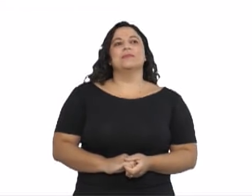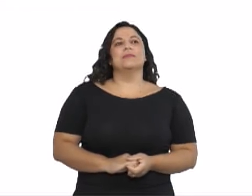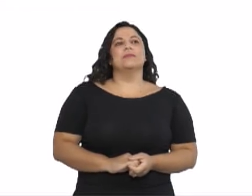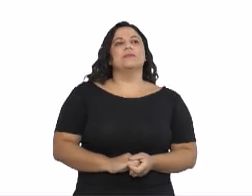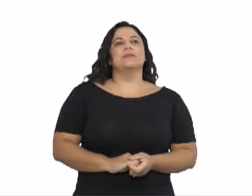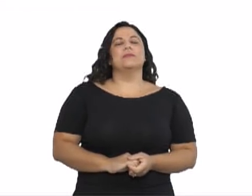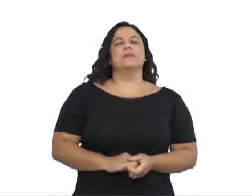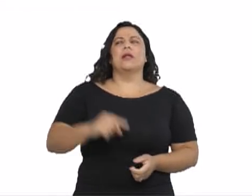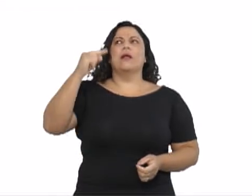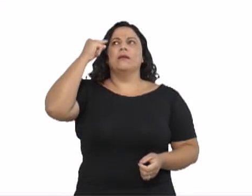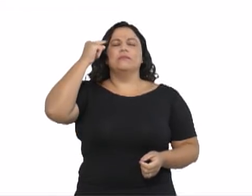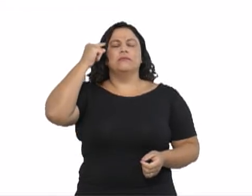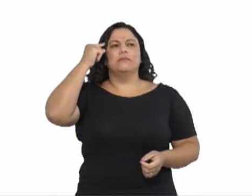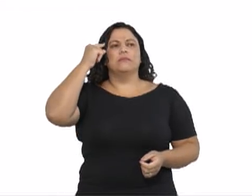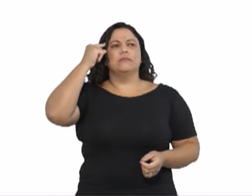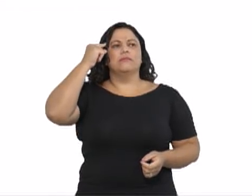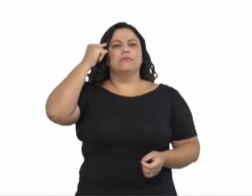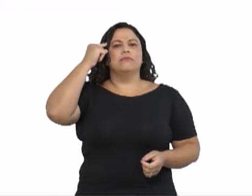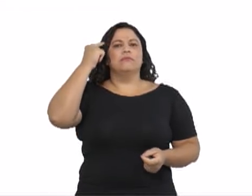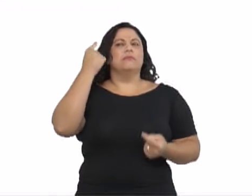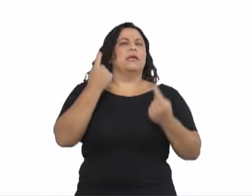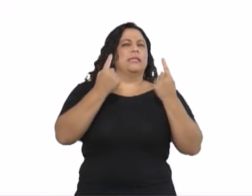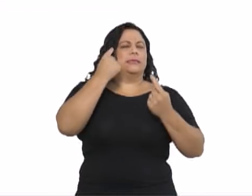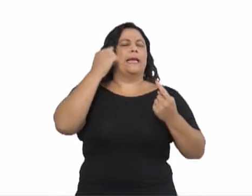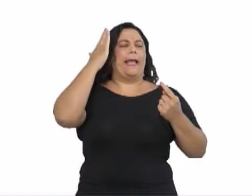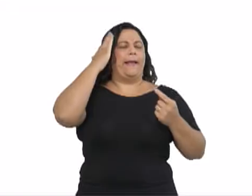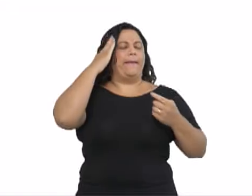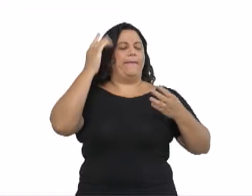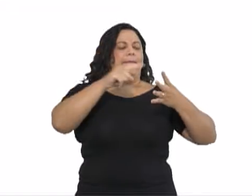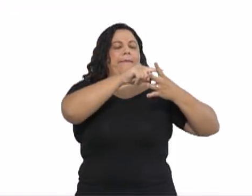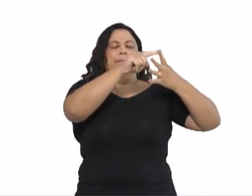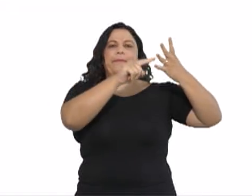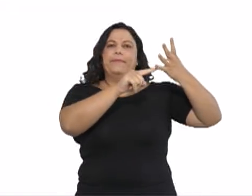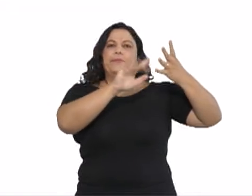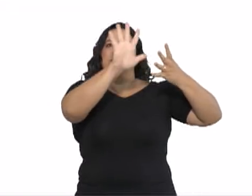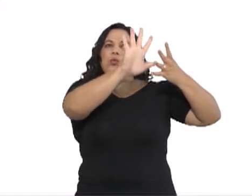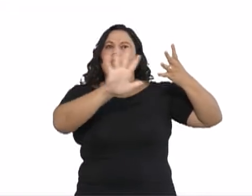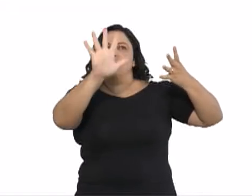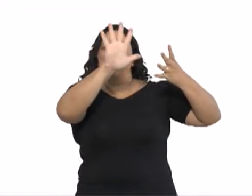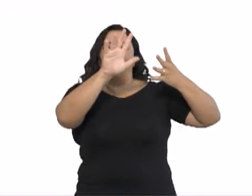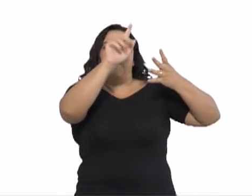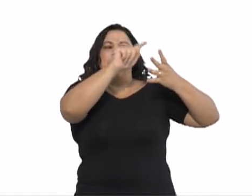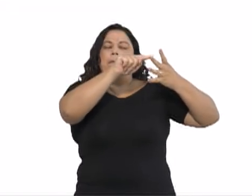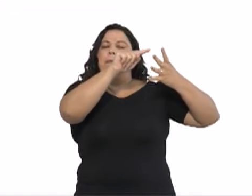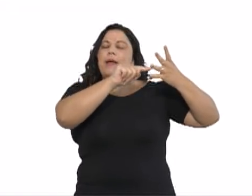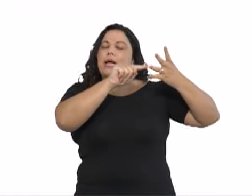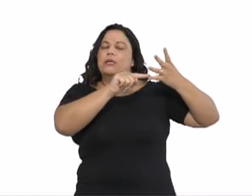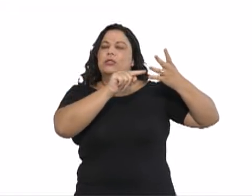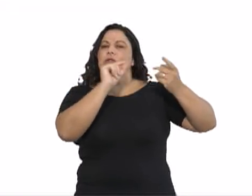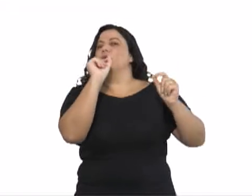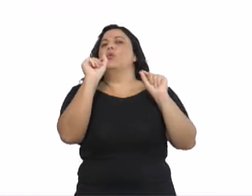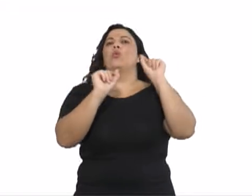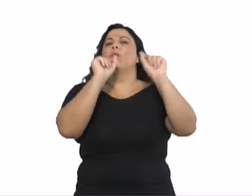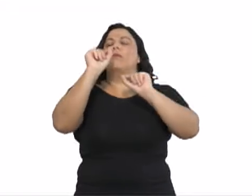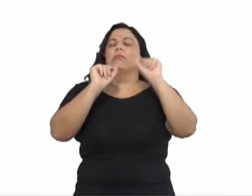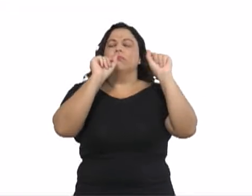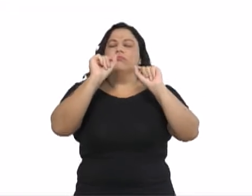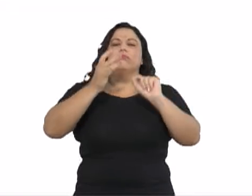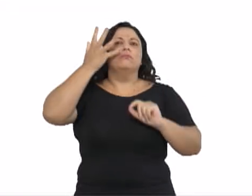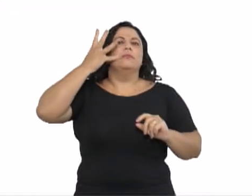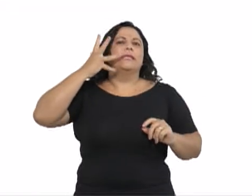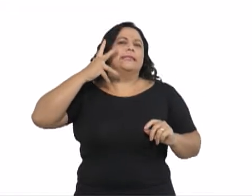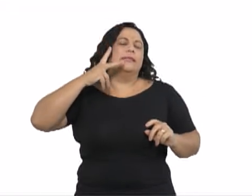Quais destas revistas, daquelas 4 que nós vimos, são destinadas a crianças e adolescentes? Você